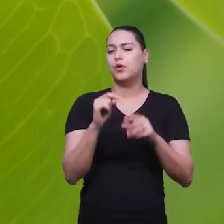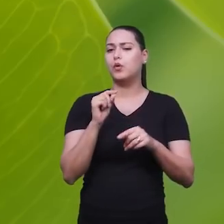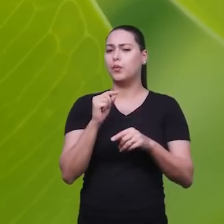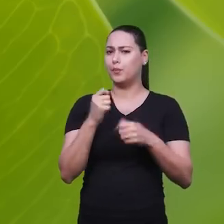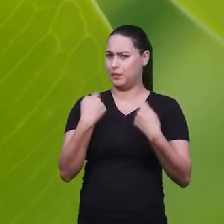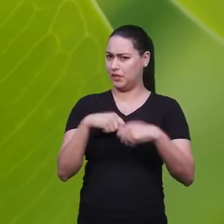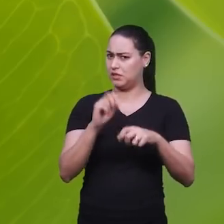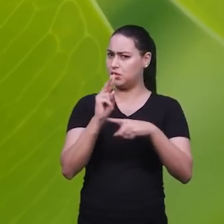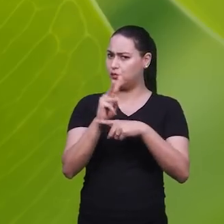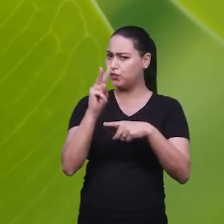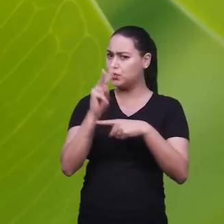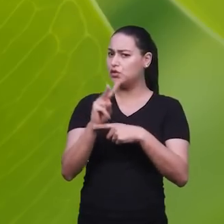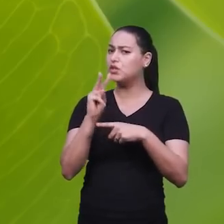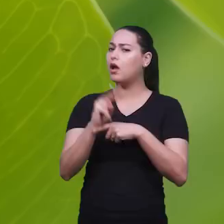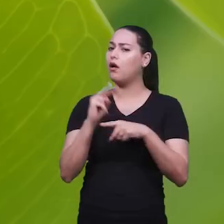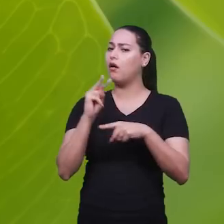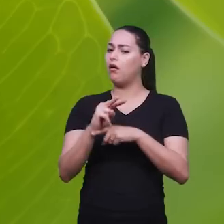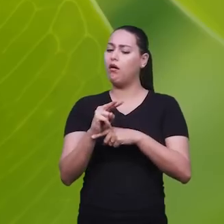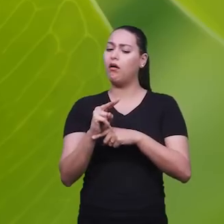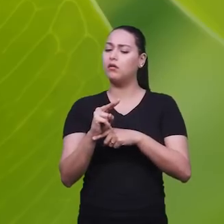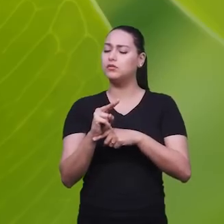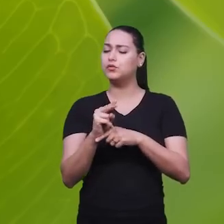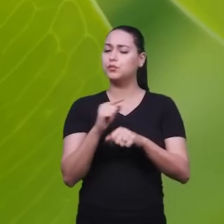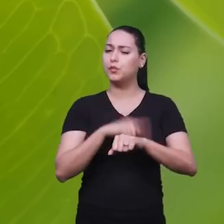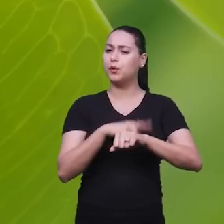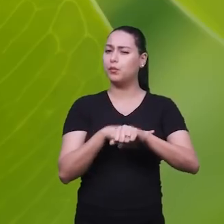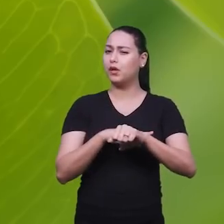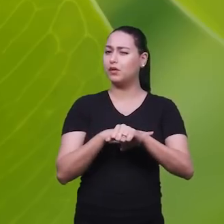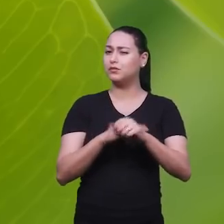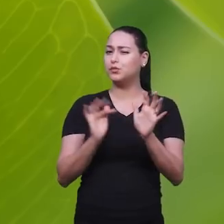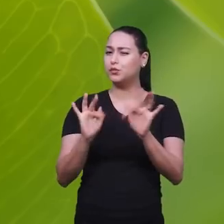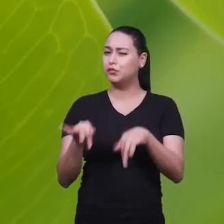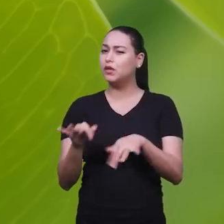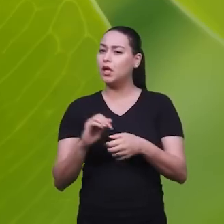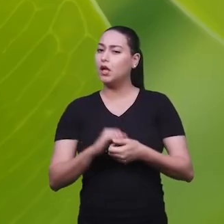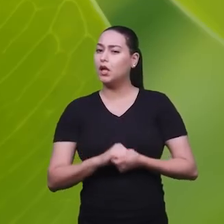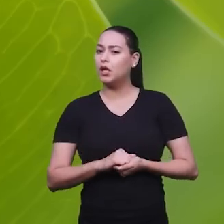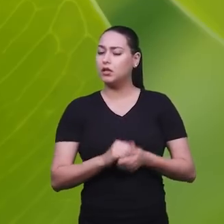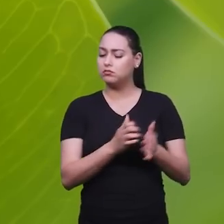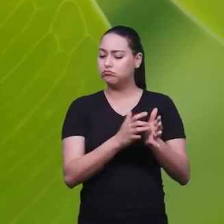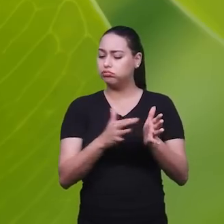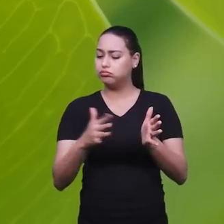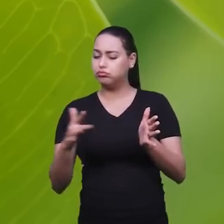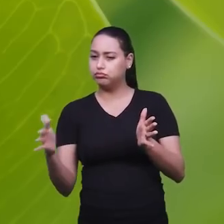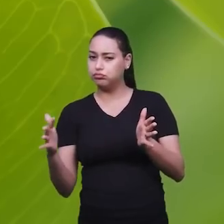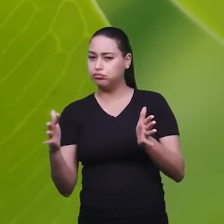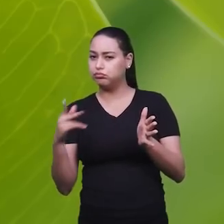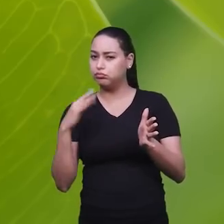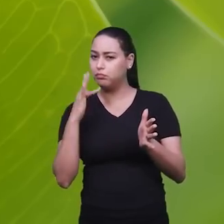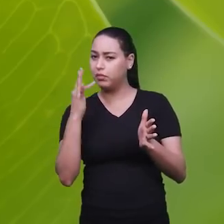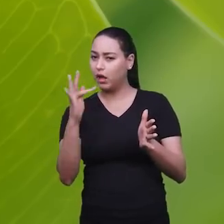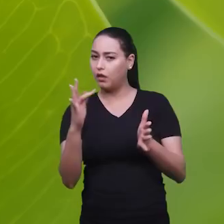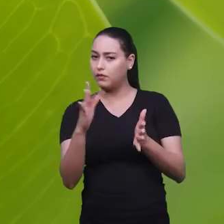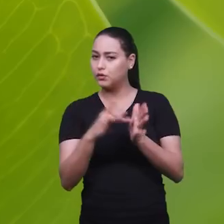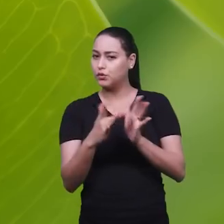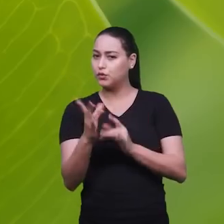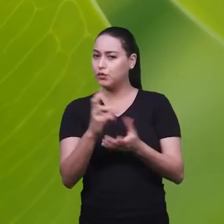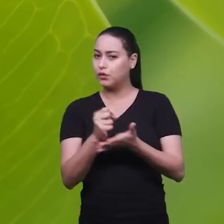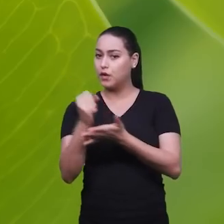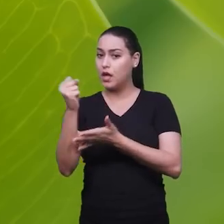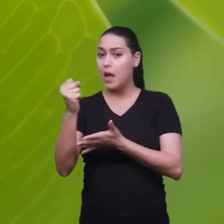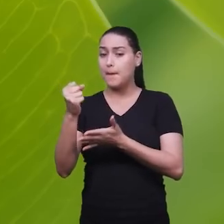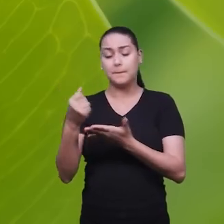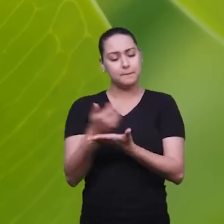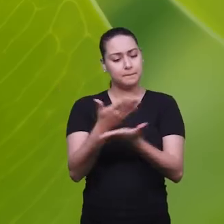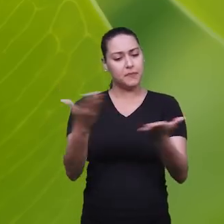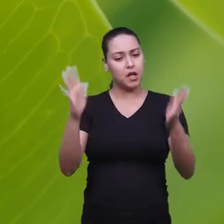sobre a vigilância, nos mantermos vigilantes nesses últimos dias. e tem sido uma grande bênção para toda a igreja. Eu quero parabenizar